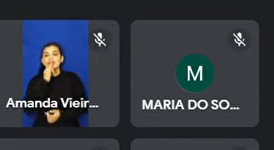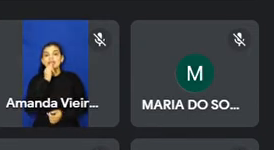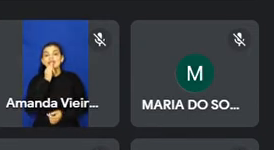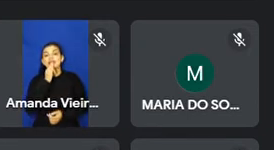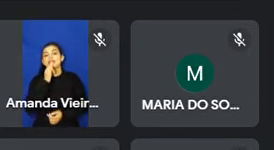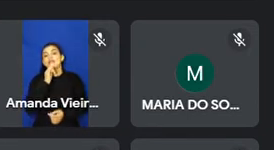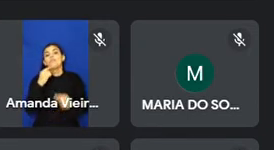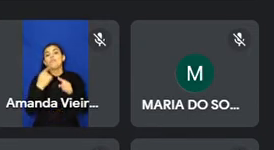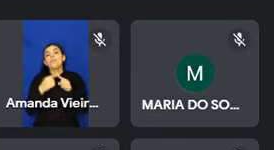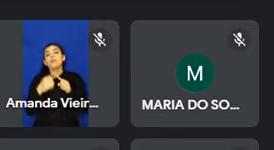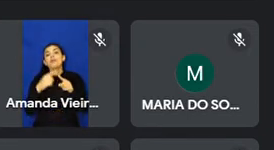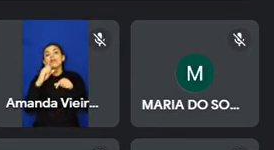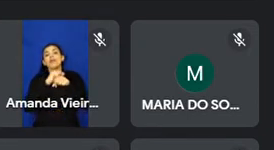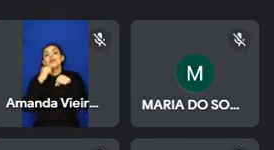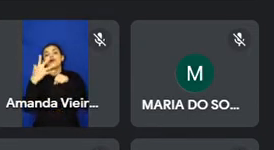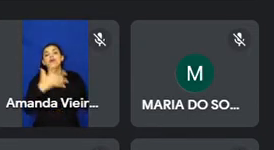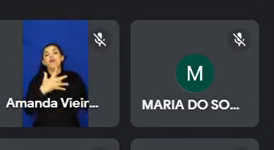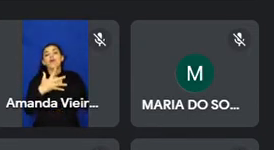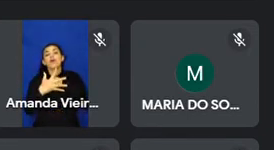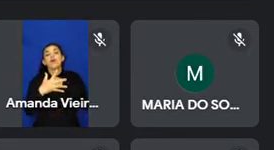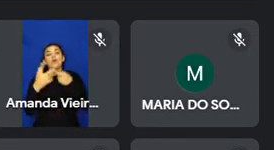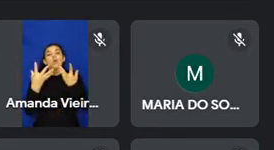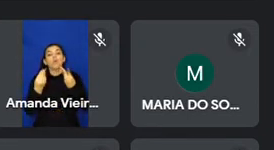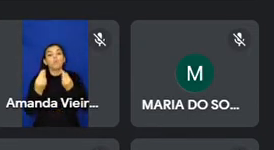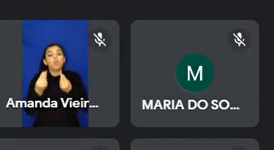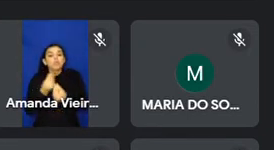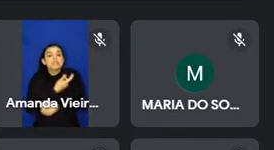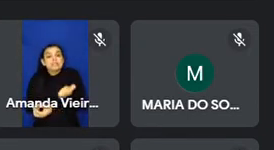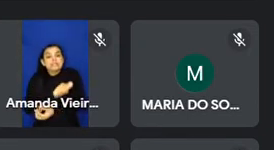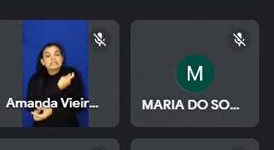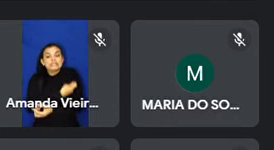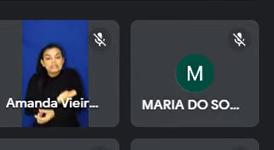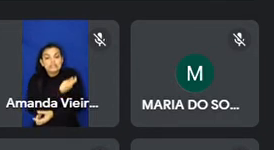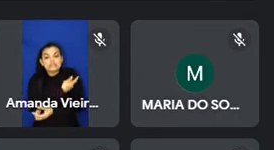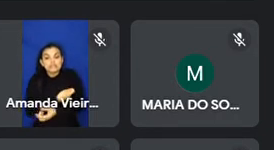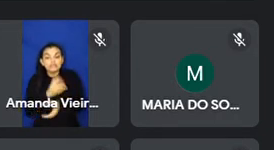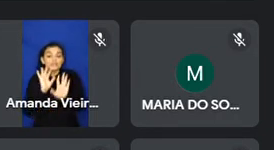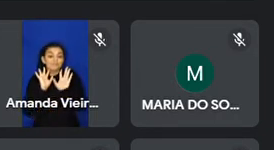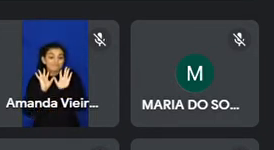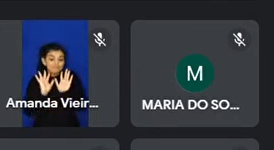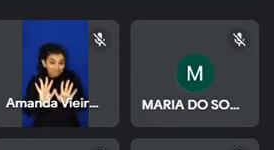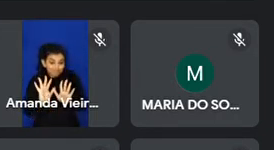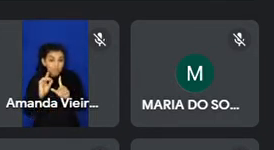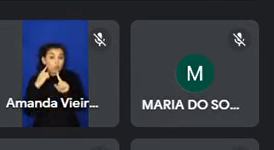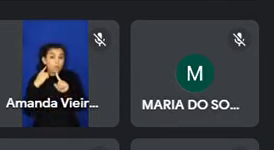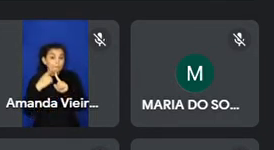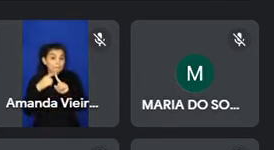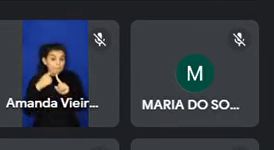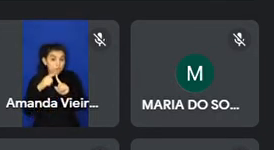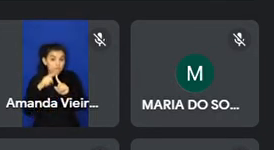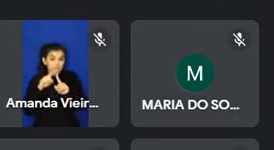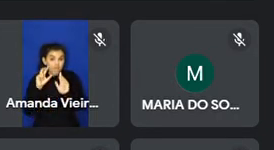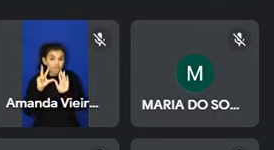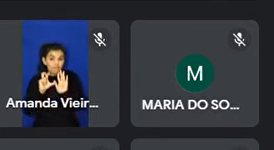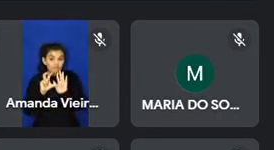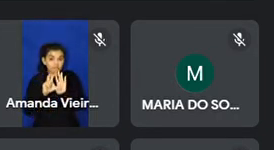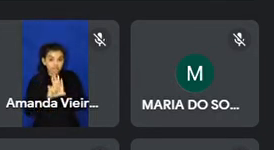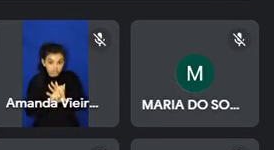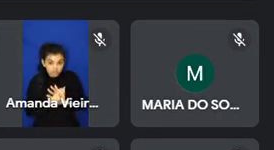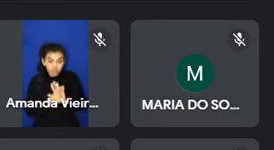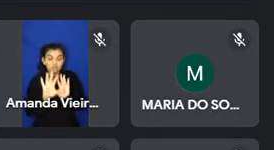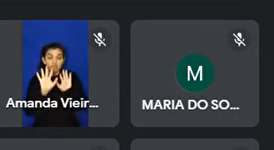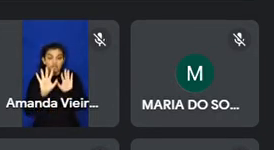doses? Porque é um vírus, né? E, normalmente, vacinas que estão relacionadas a vírus